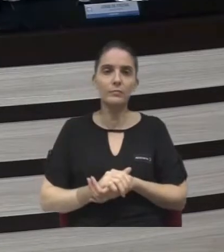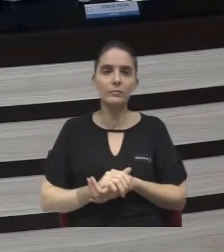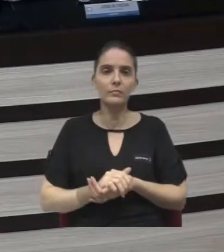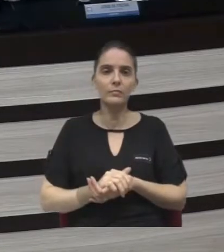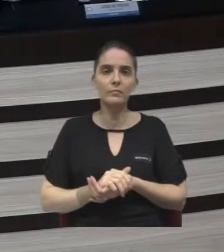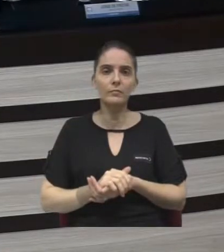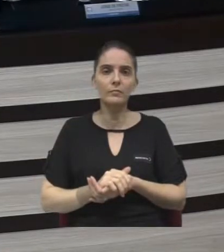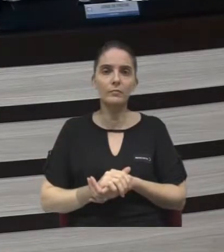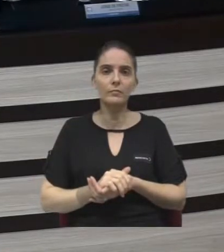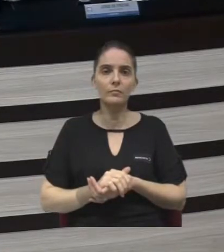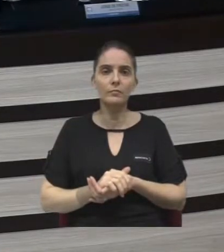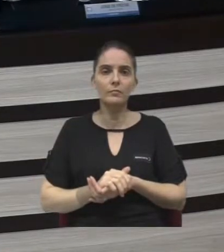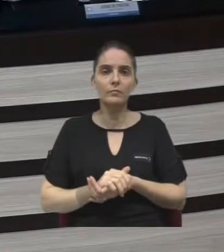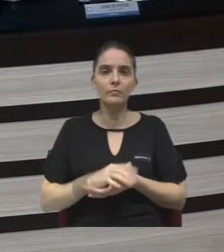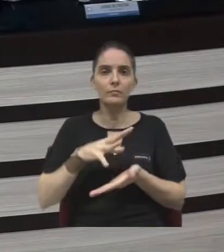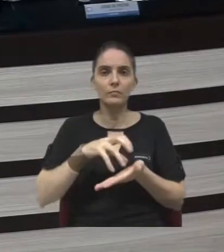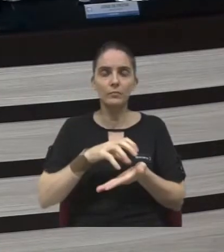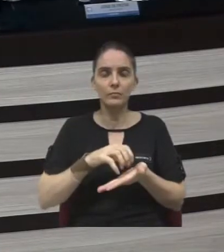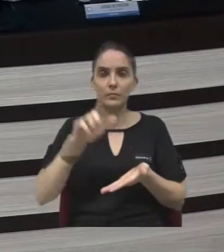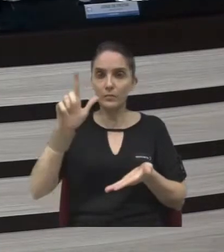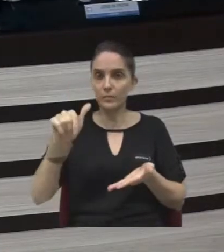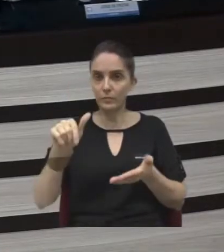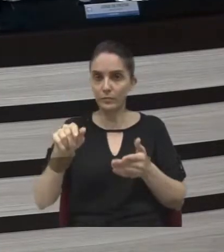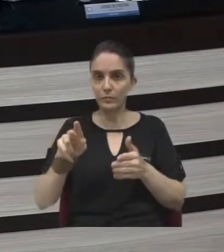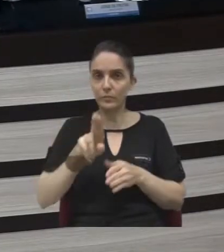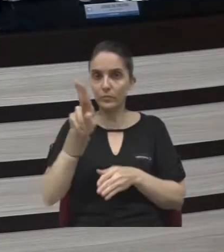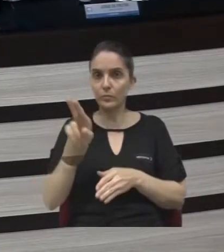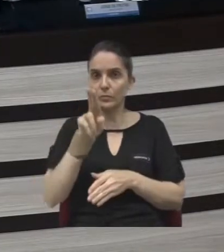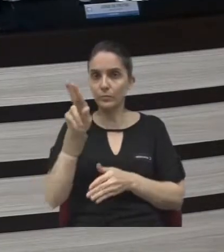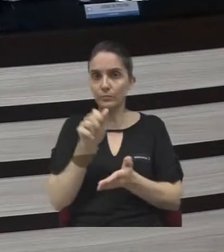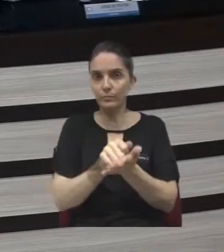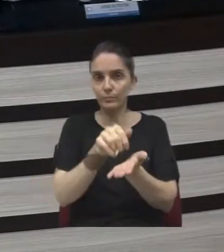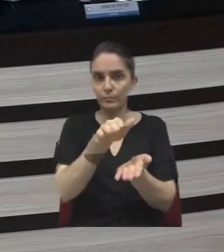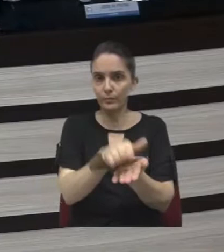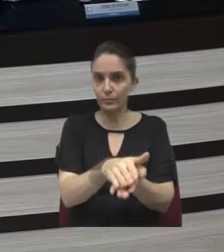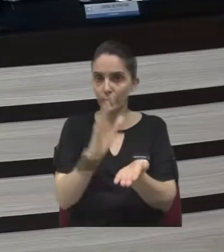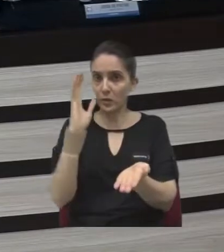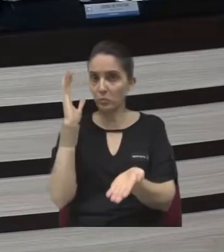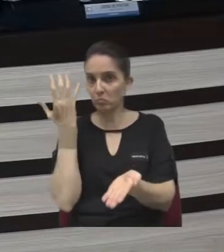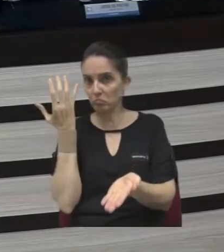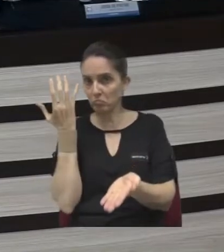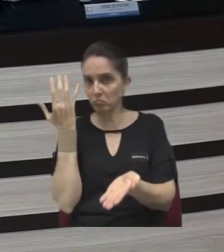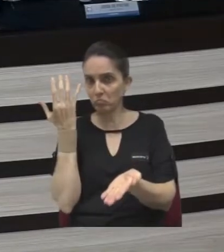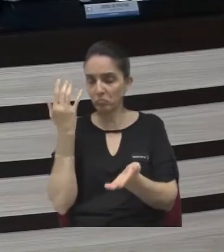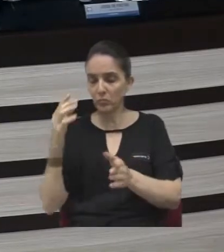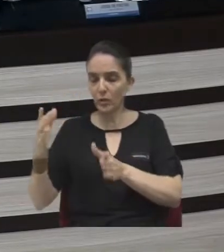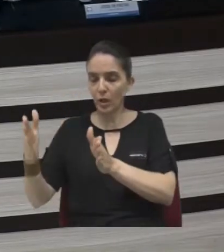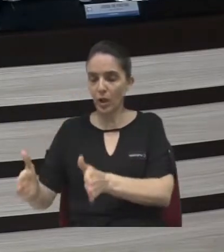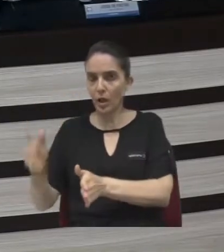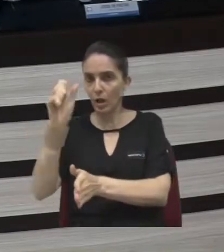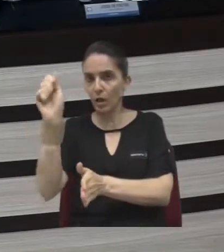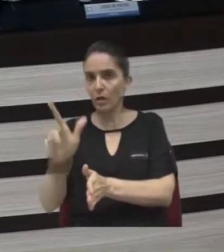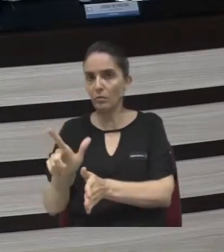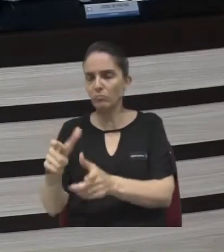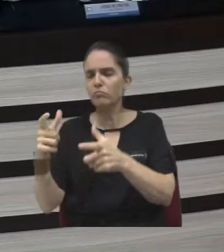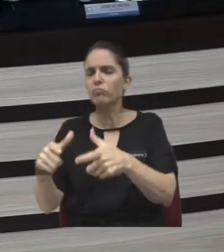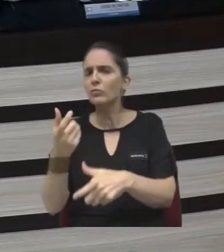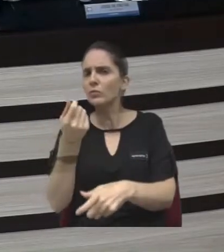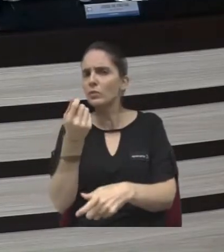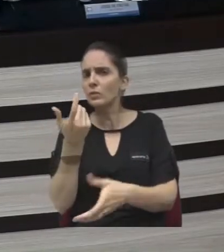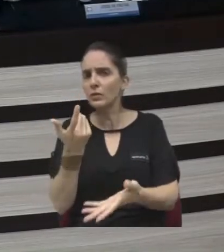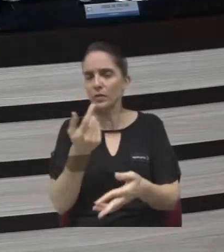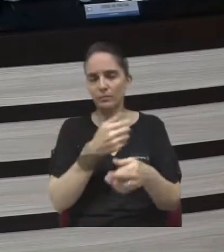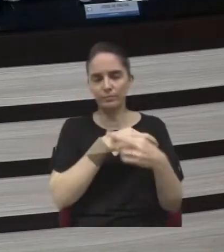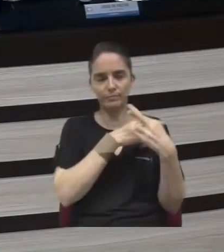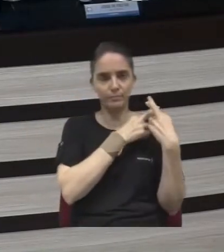de pós-utilização de multas registradas na área azul. Autoria, vereador Wagner Barbosa.